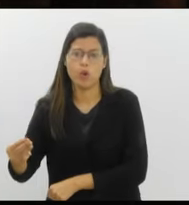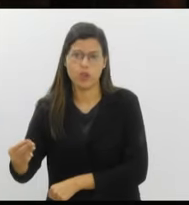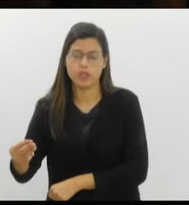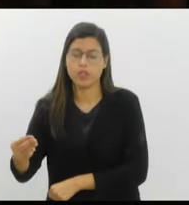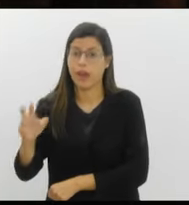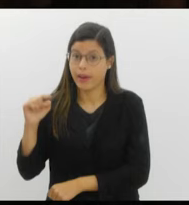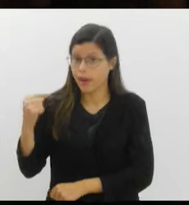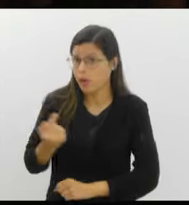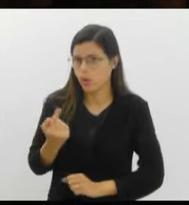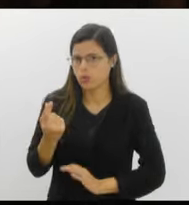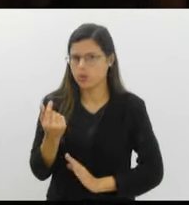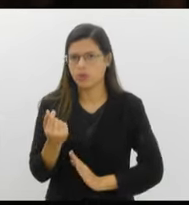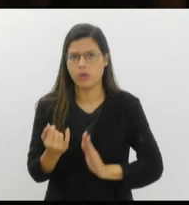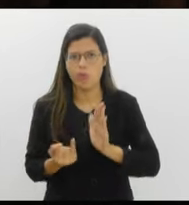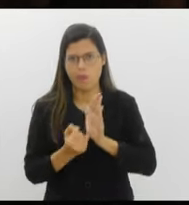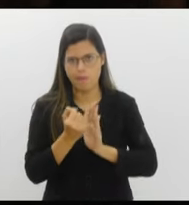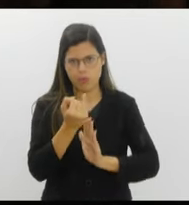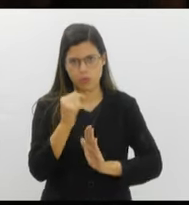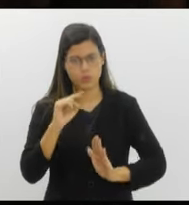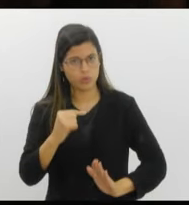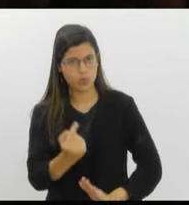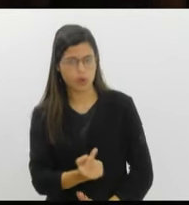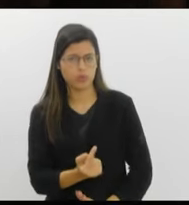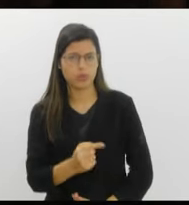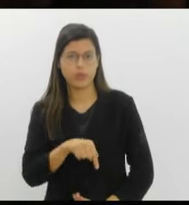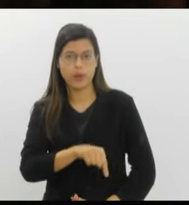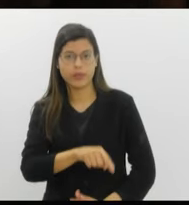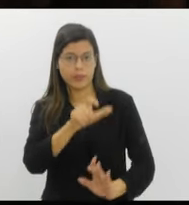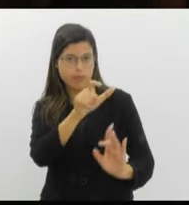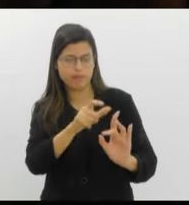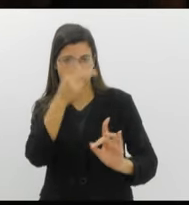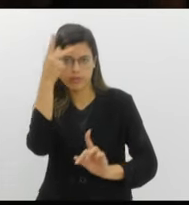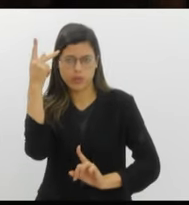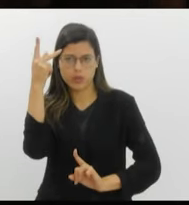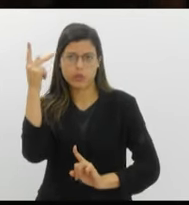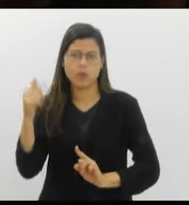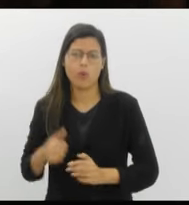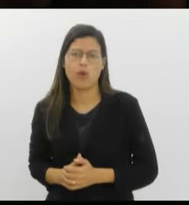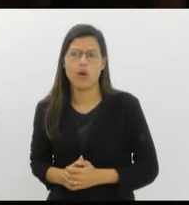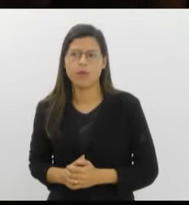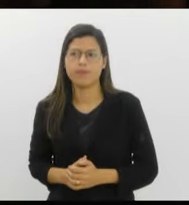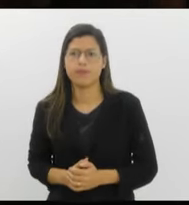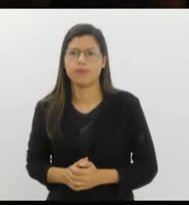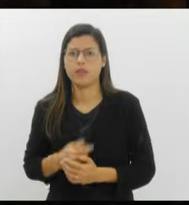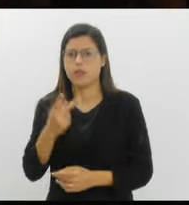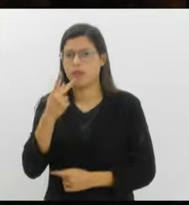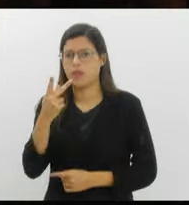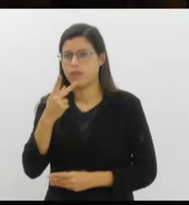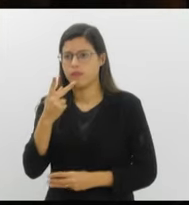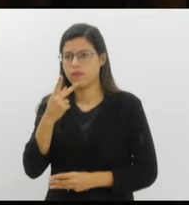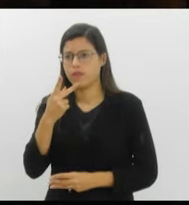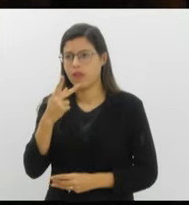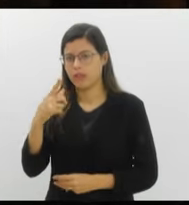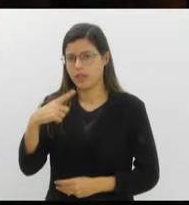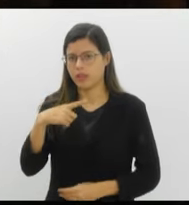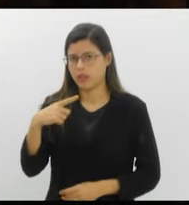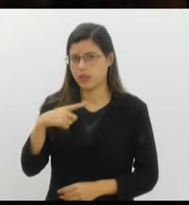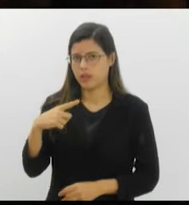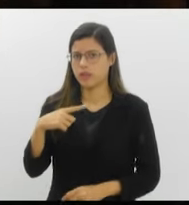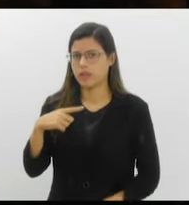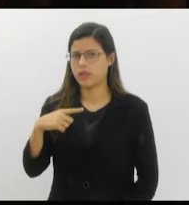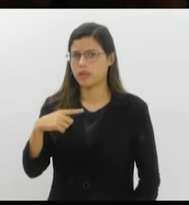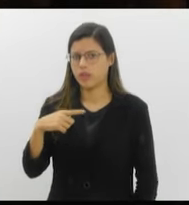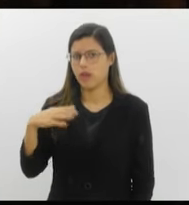impostos. Esse mesmo indivíduo é aquele que sustenta a tese de ter ao seu lado como